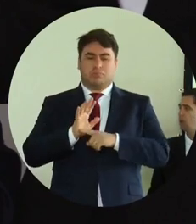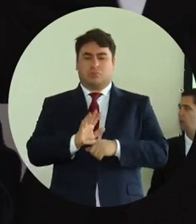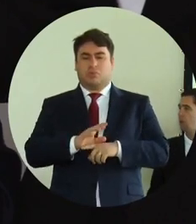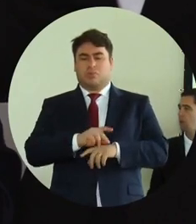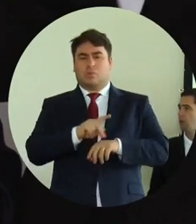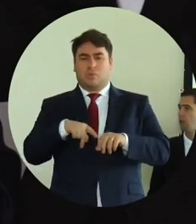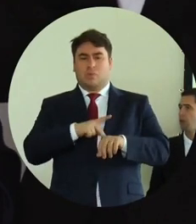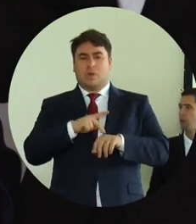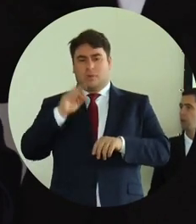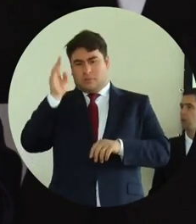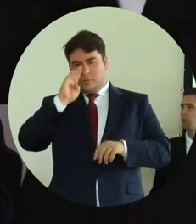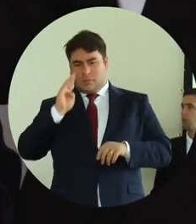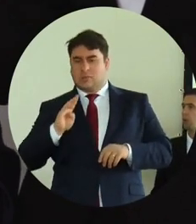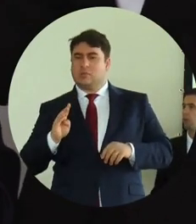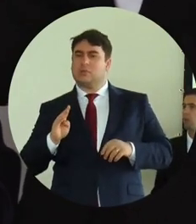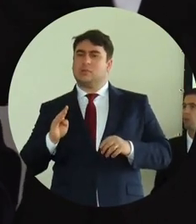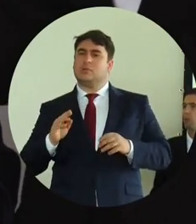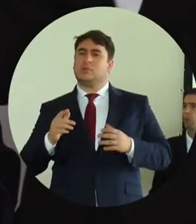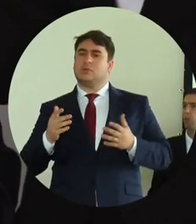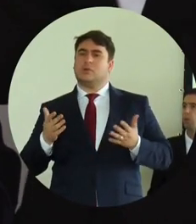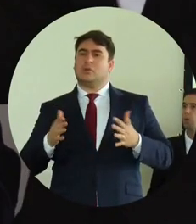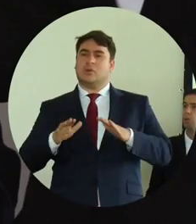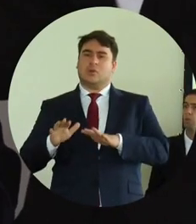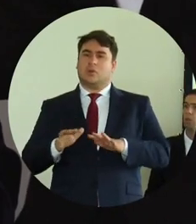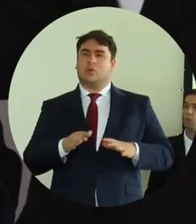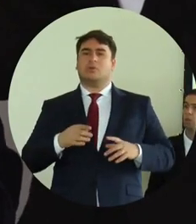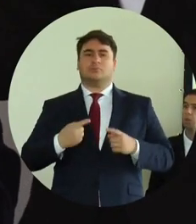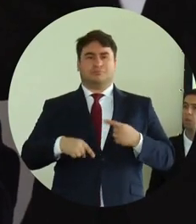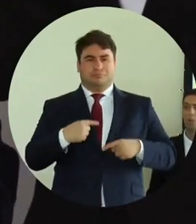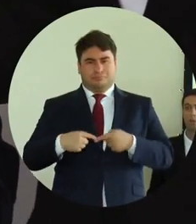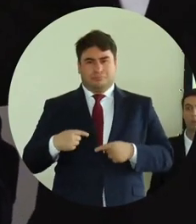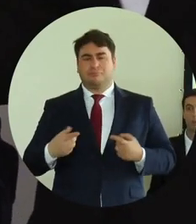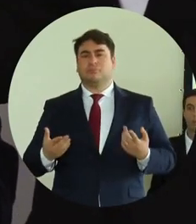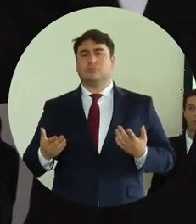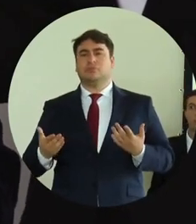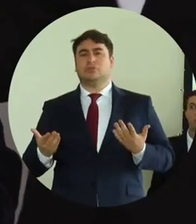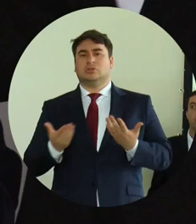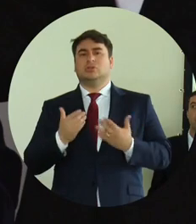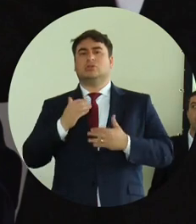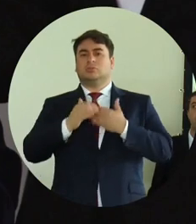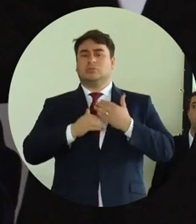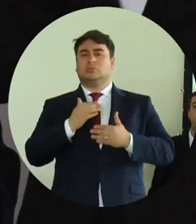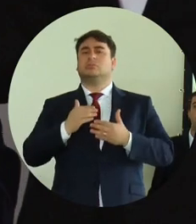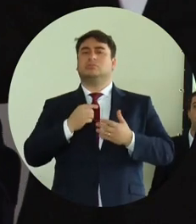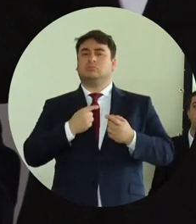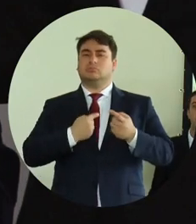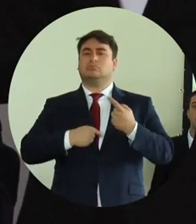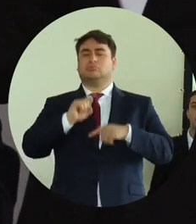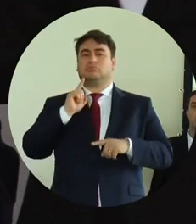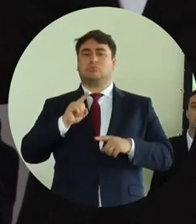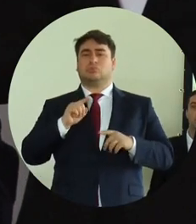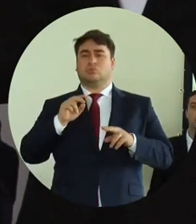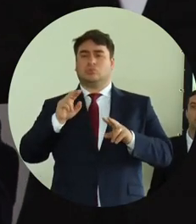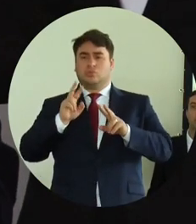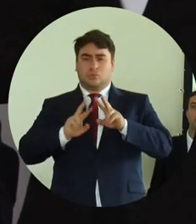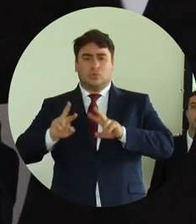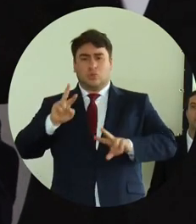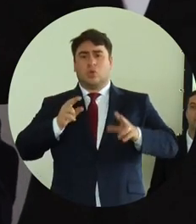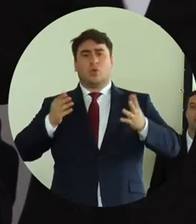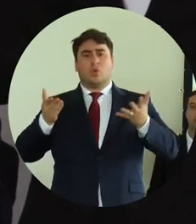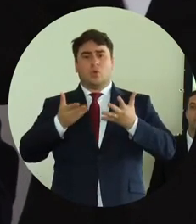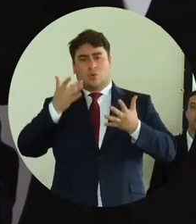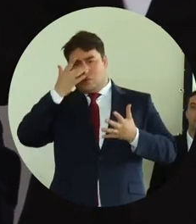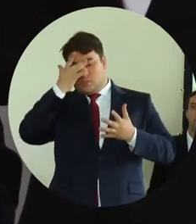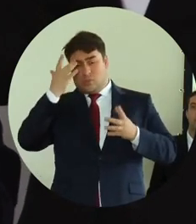país na implementação dessas políticas, no avanço disso, nesse olhar hoje da pessoa